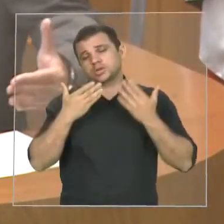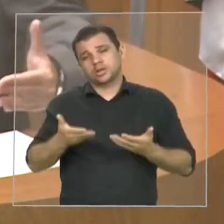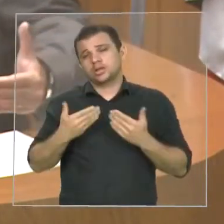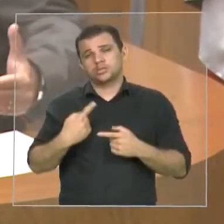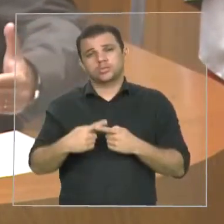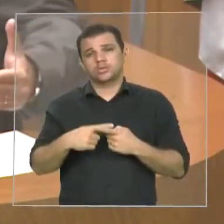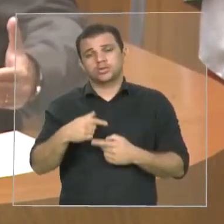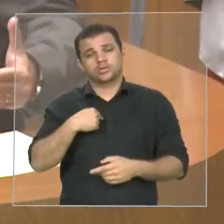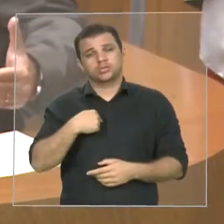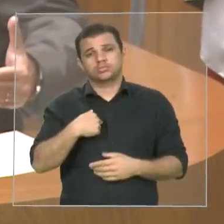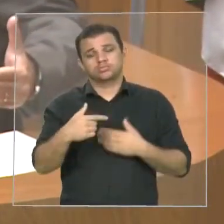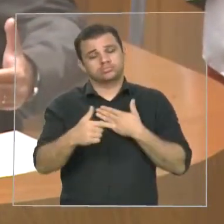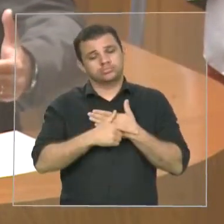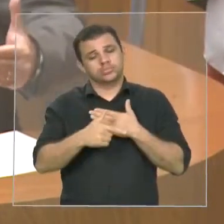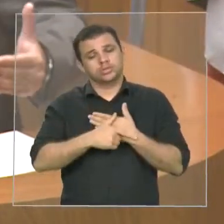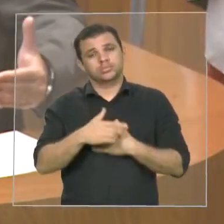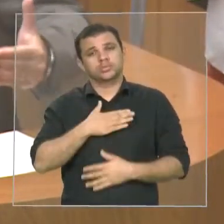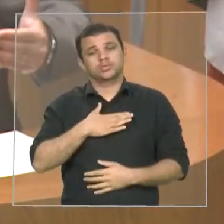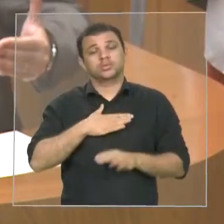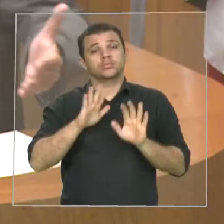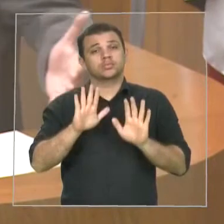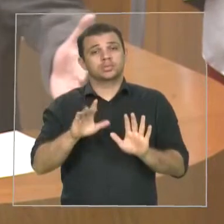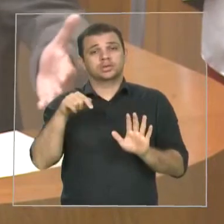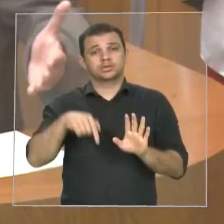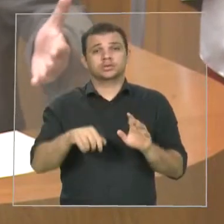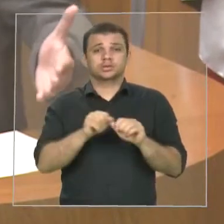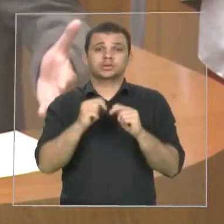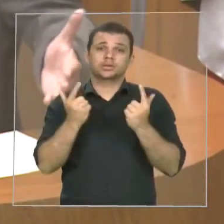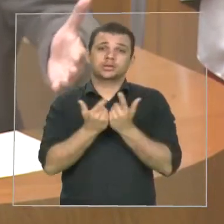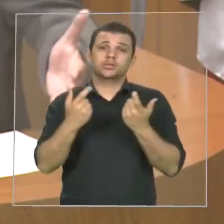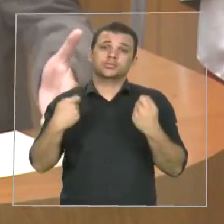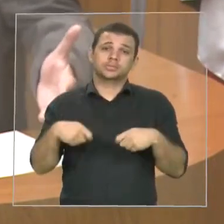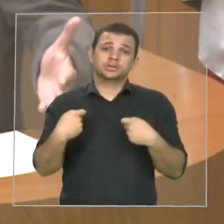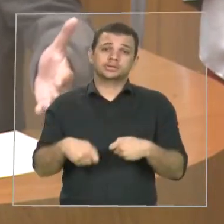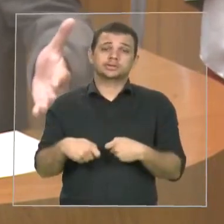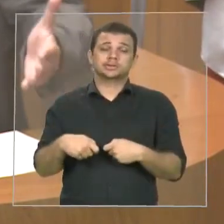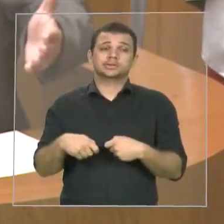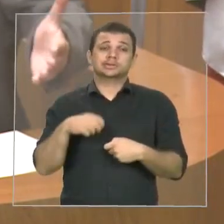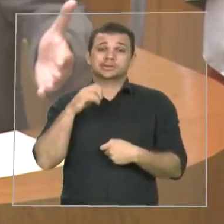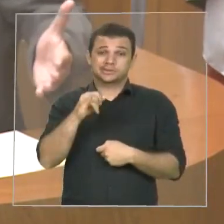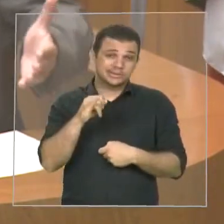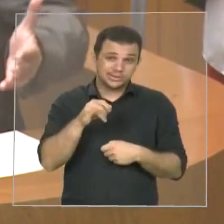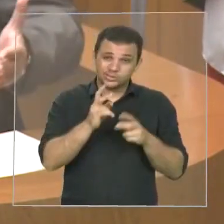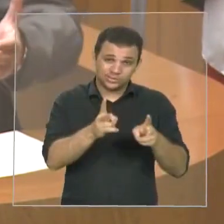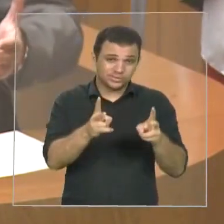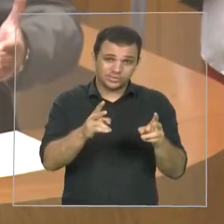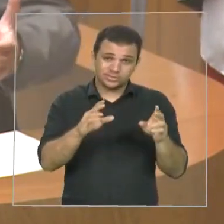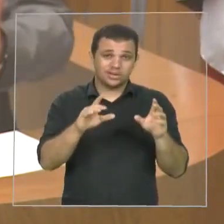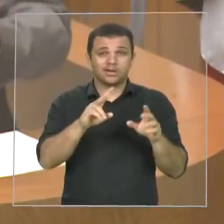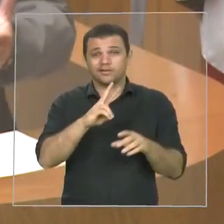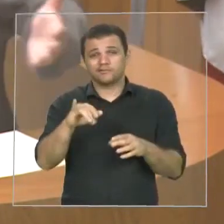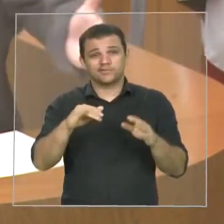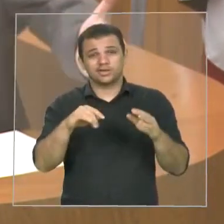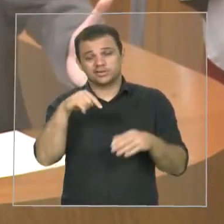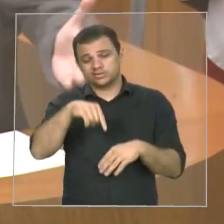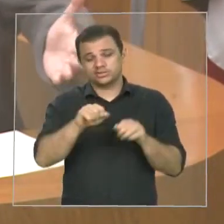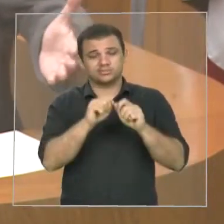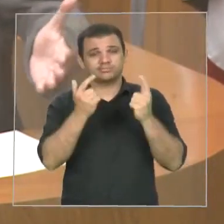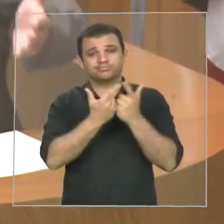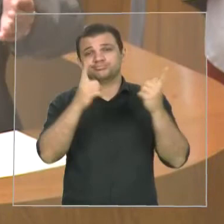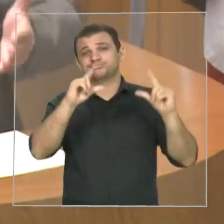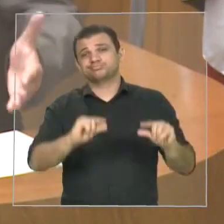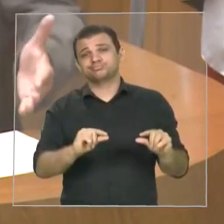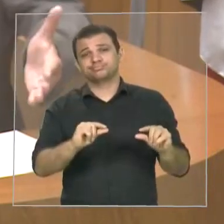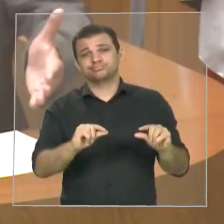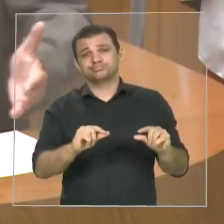fazendo a minha parte. Agora, a casa que iria se diminuir se isso prevalecesse. E o governo que ia entrar numa contradição terrível.